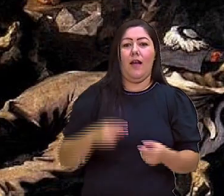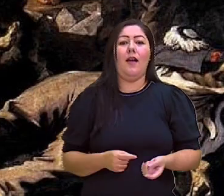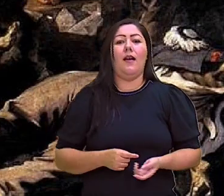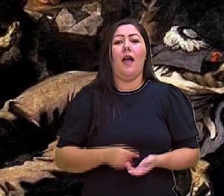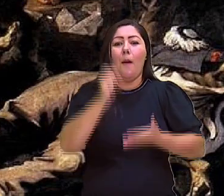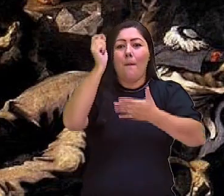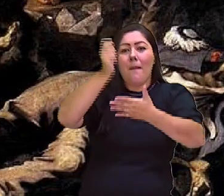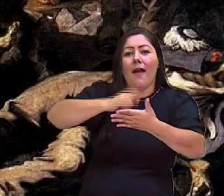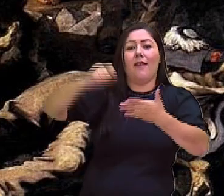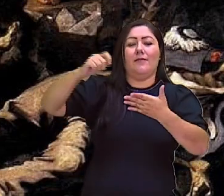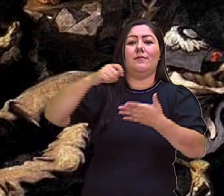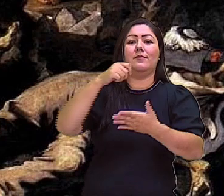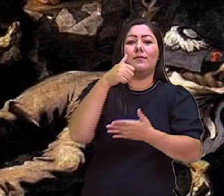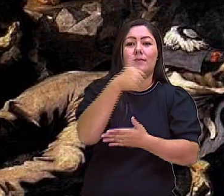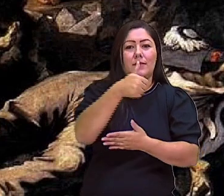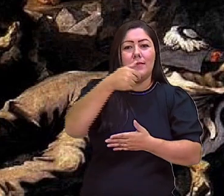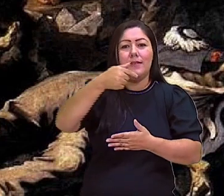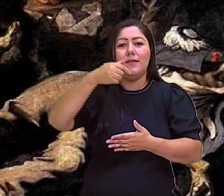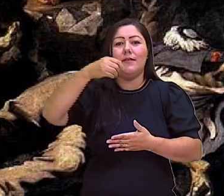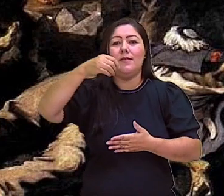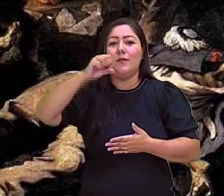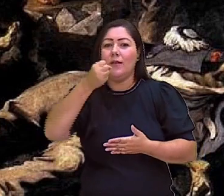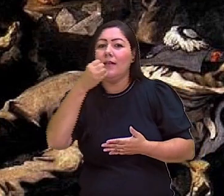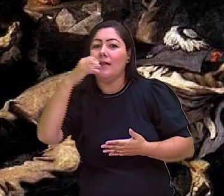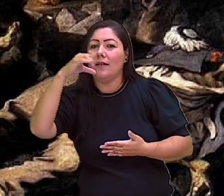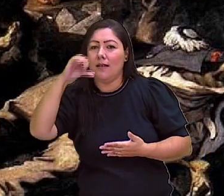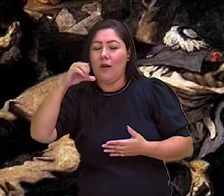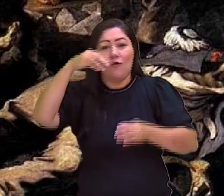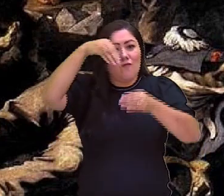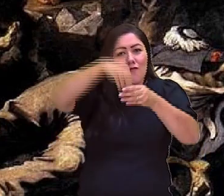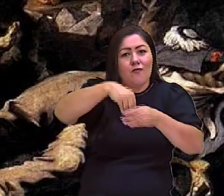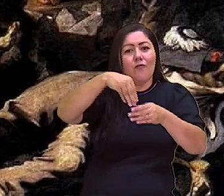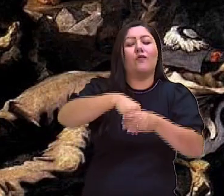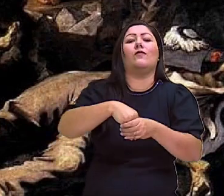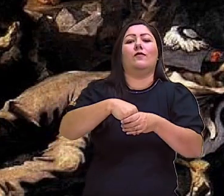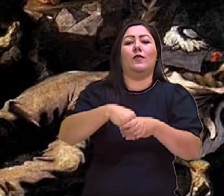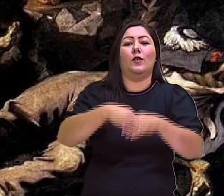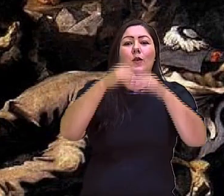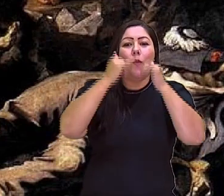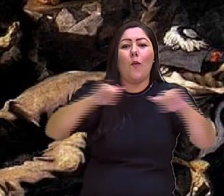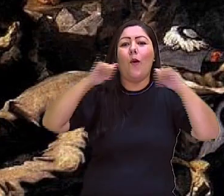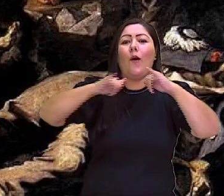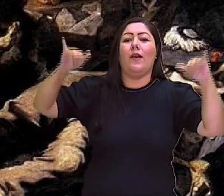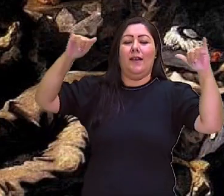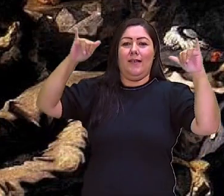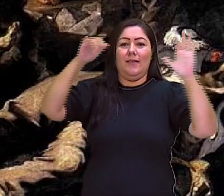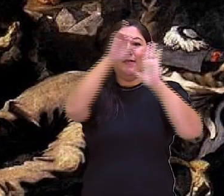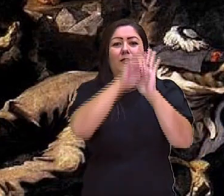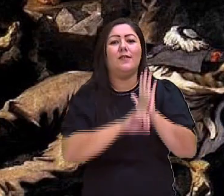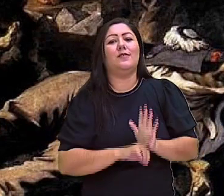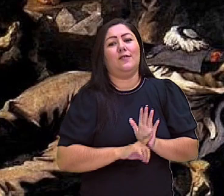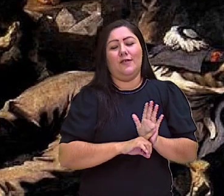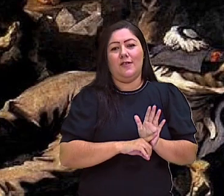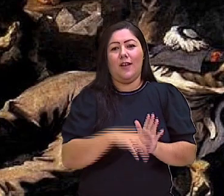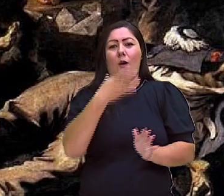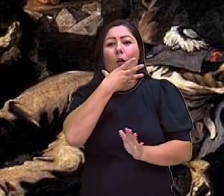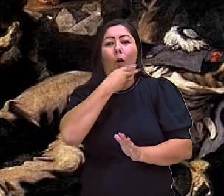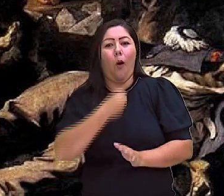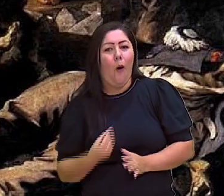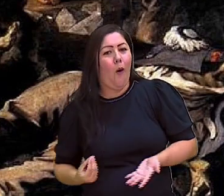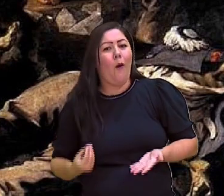1789 e votou definitivamente a Declaração dos Direitos do Homem e do Cidadão,